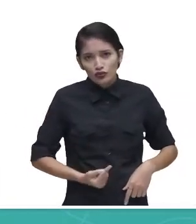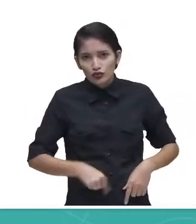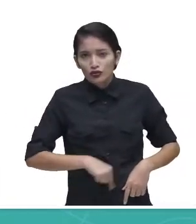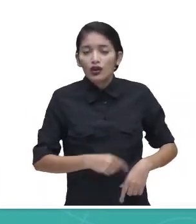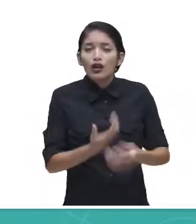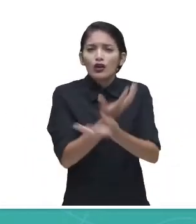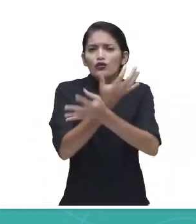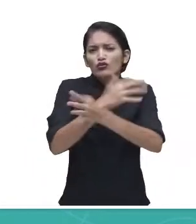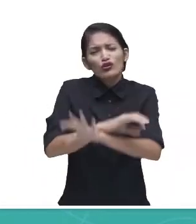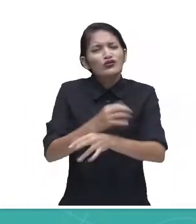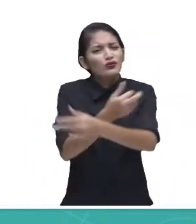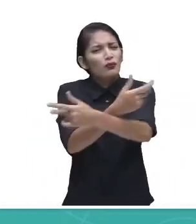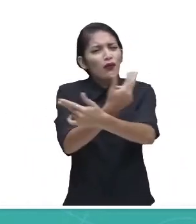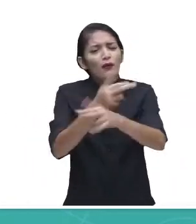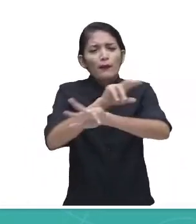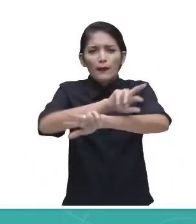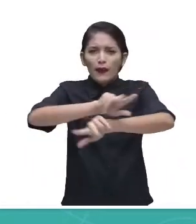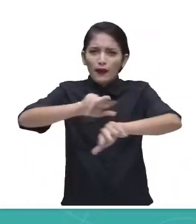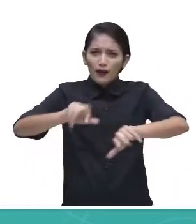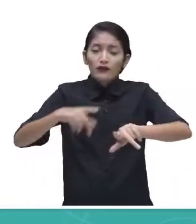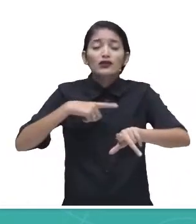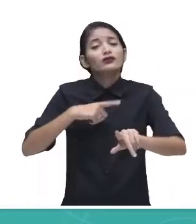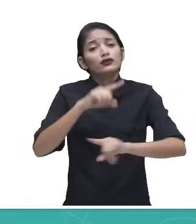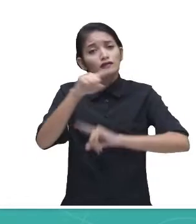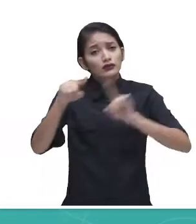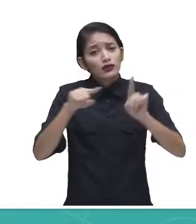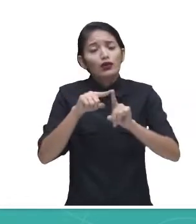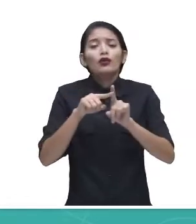ossos, enfim, eles têm funções